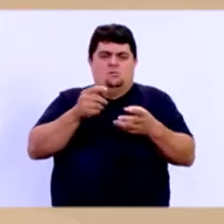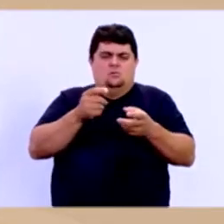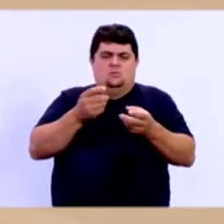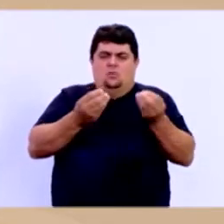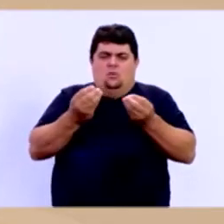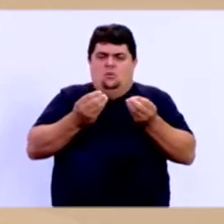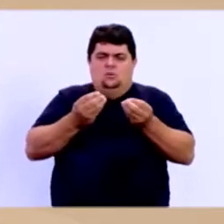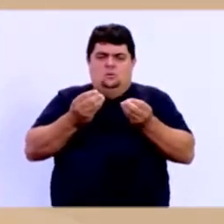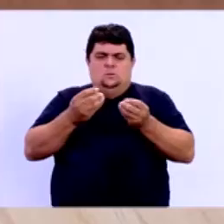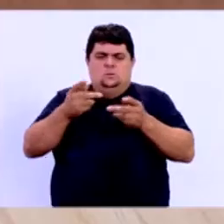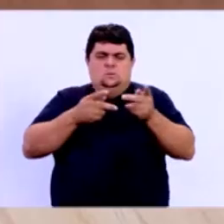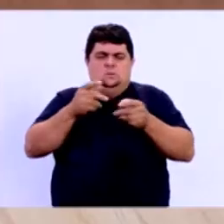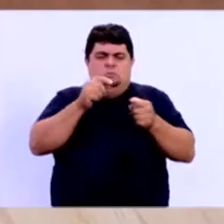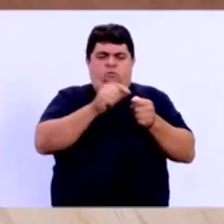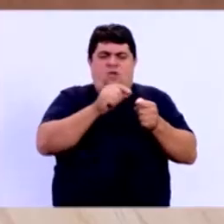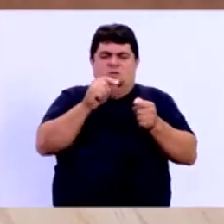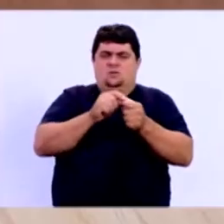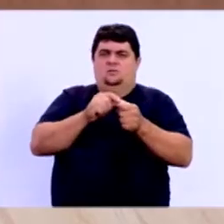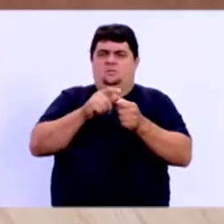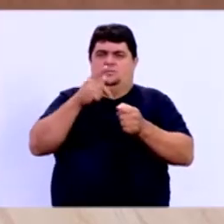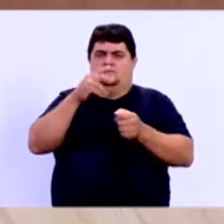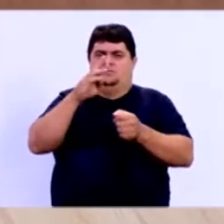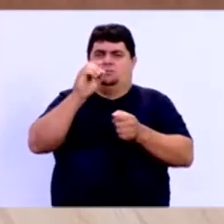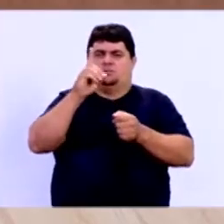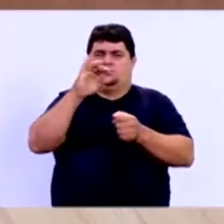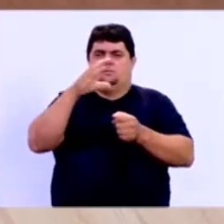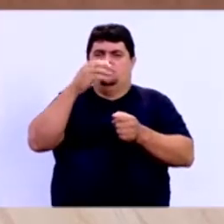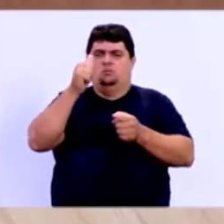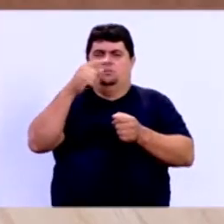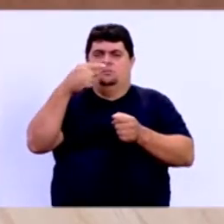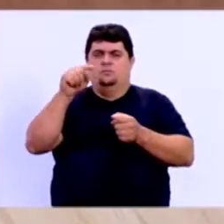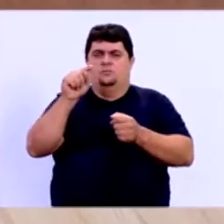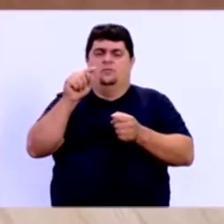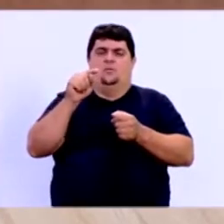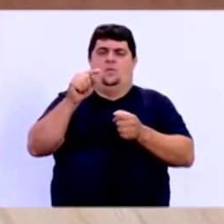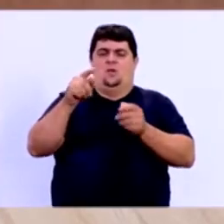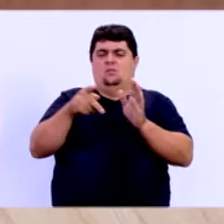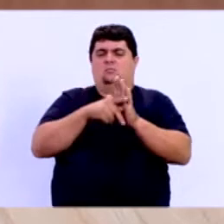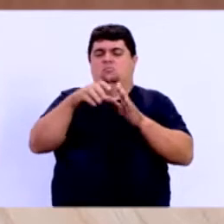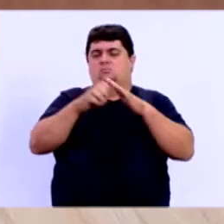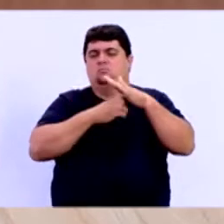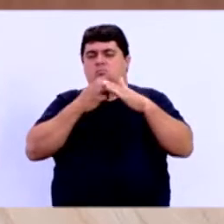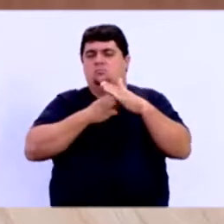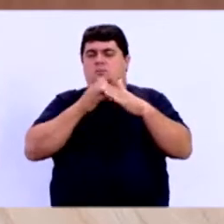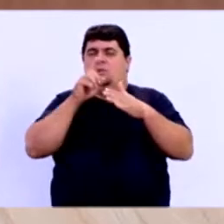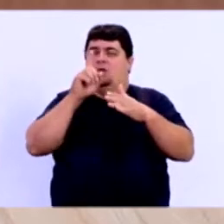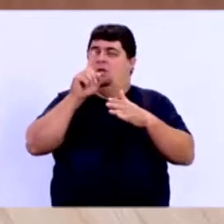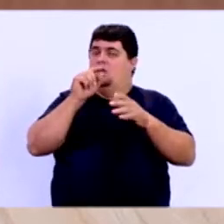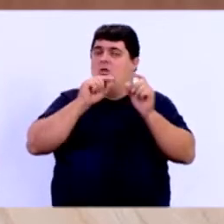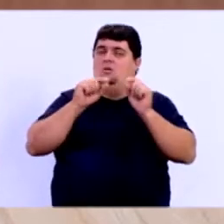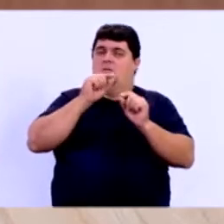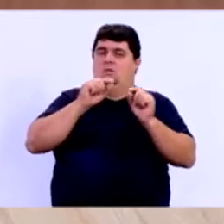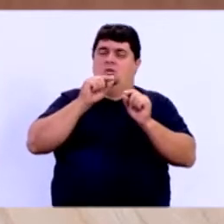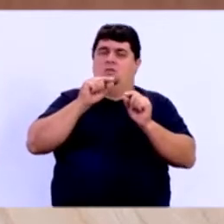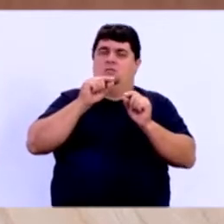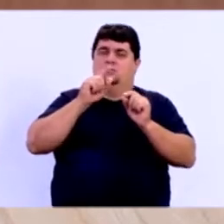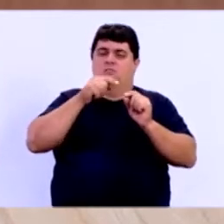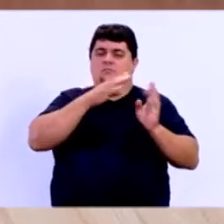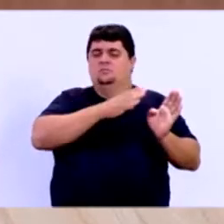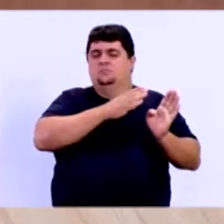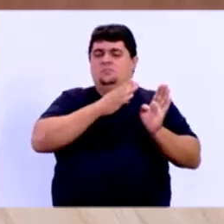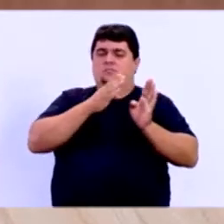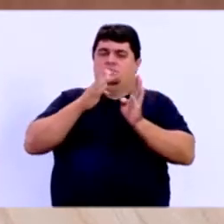uma organização, professor. O processo de produção de uma organização é um processo que ele